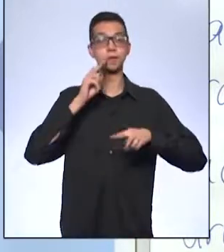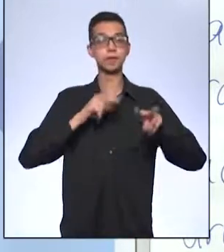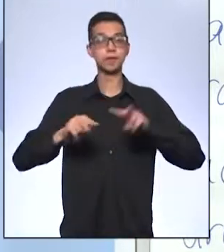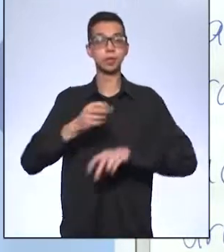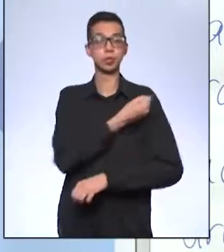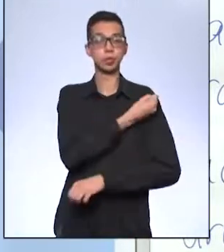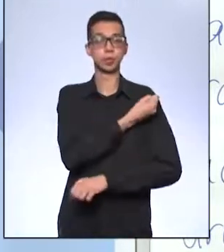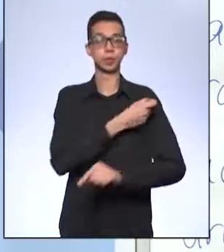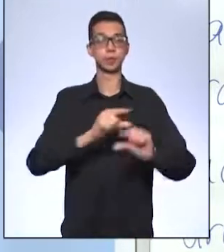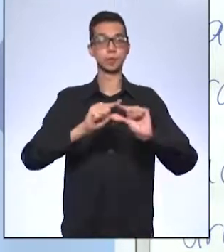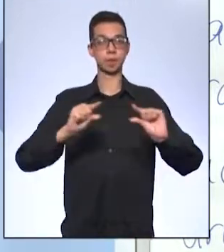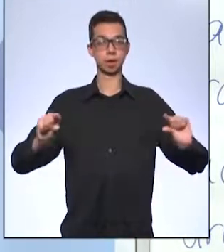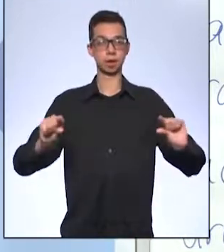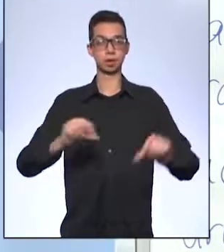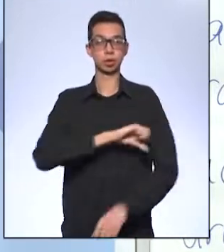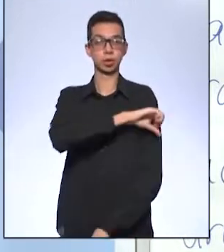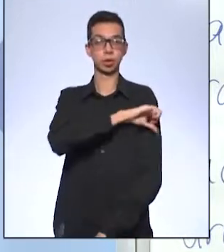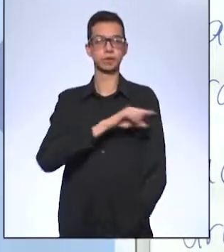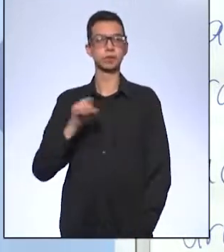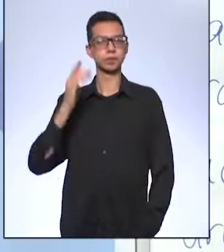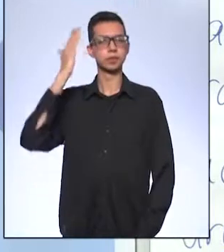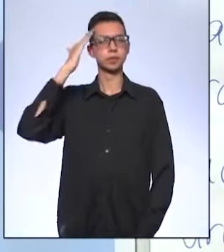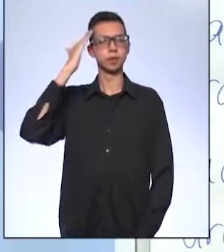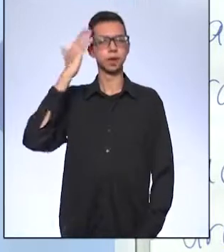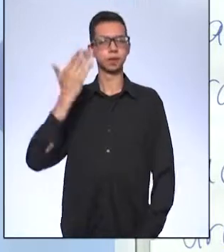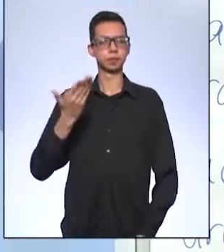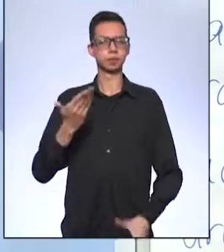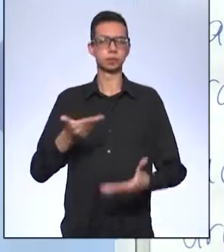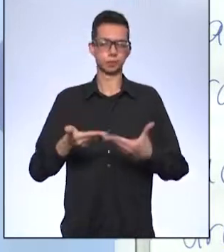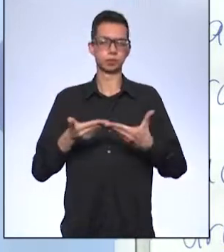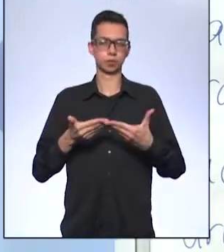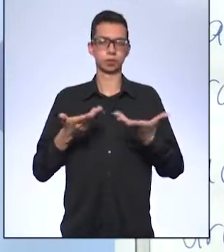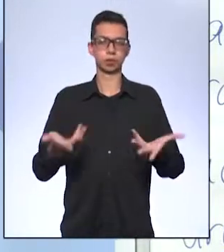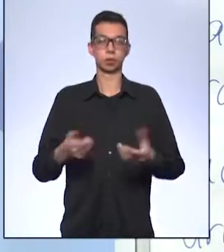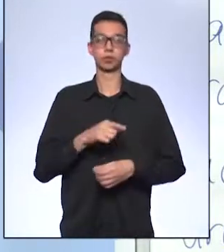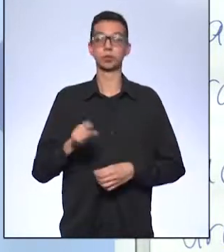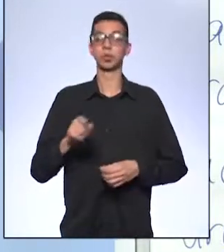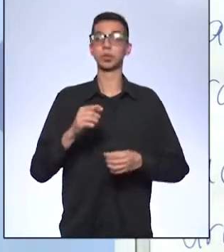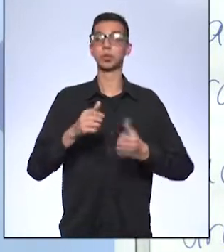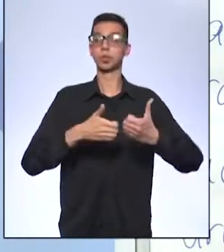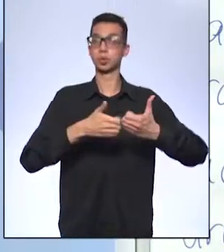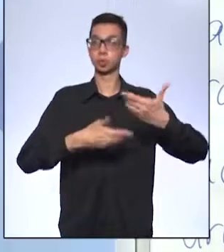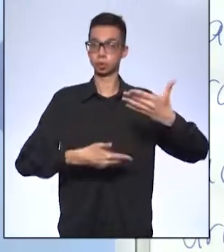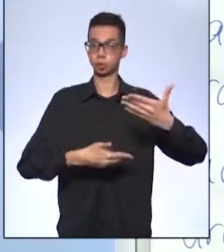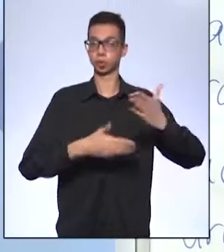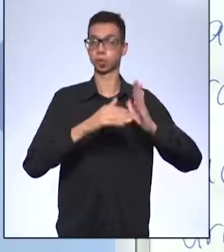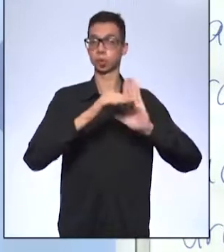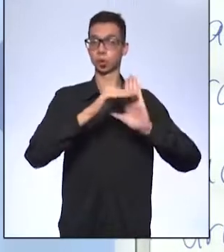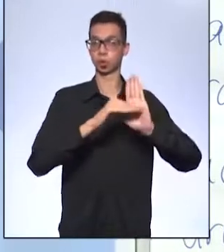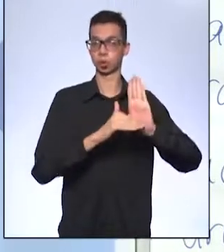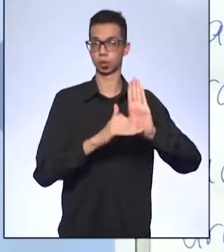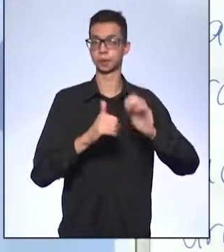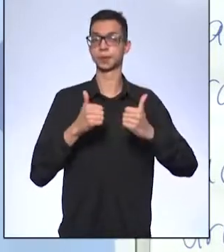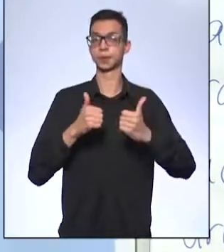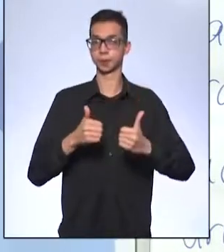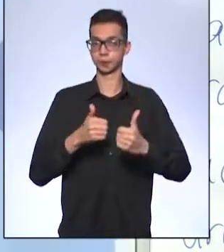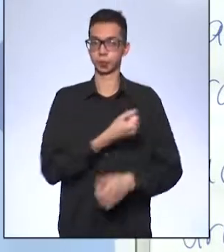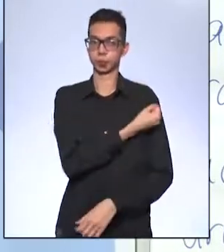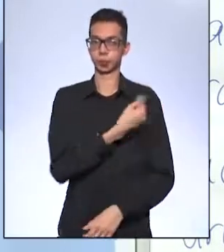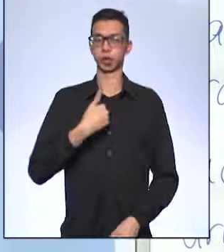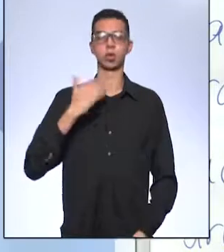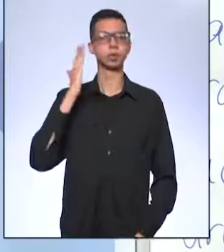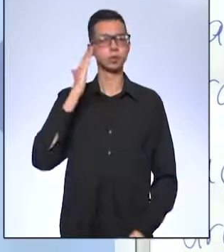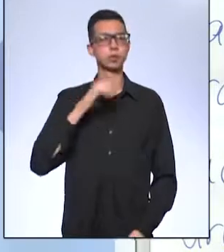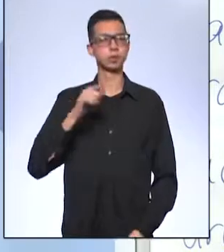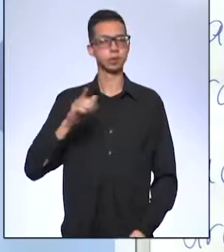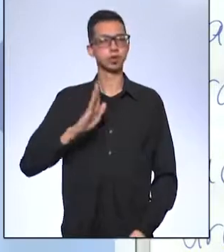9º ano sabem os números, pelo menos, né? Então, coloquem aí os números por extenso, certo? Eu sei que vocês